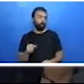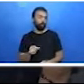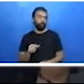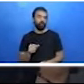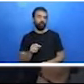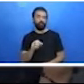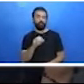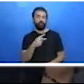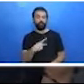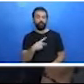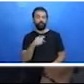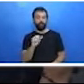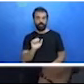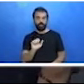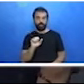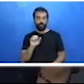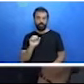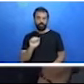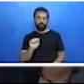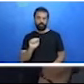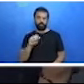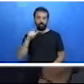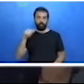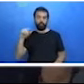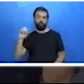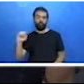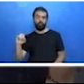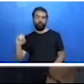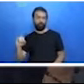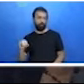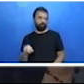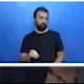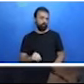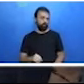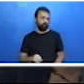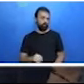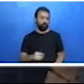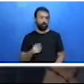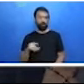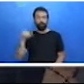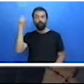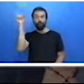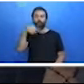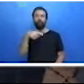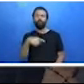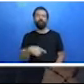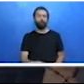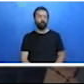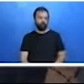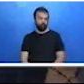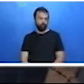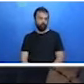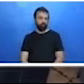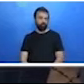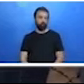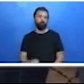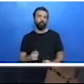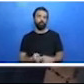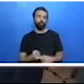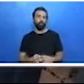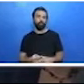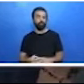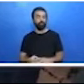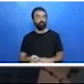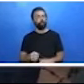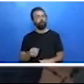colocar aqui na coluna das palavras com tio. Vocês viram aqui a estratégia? Eu risquei a palavra. Para quê? Para